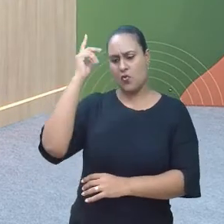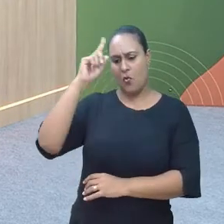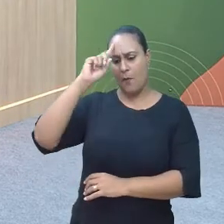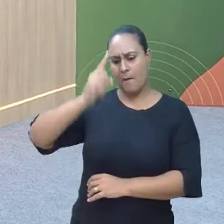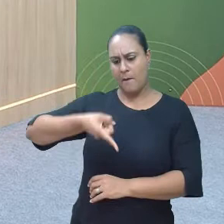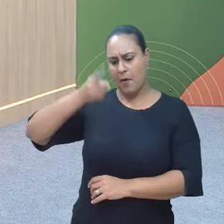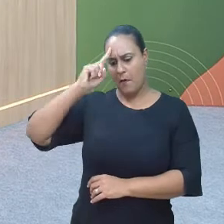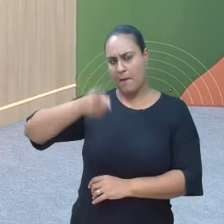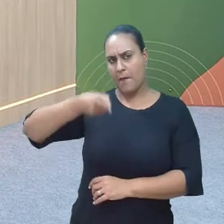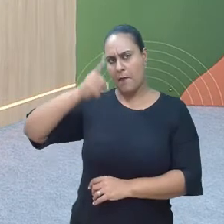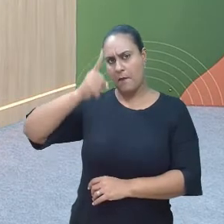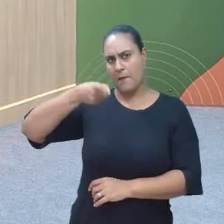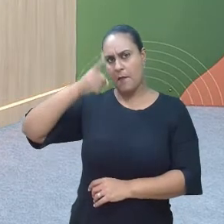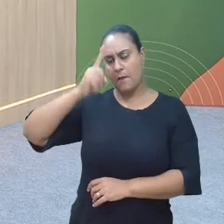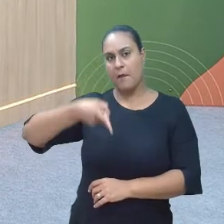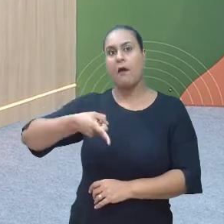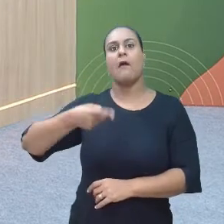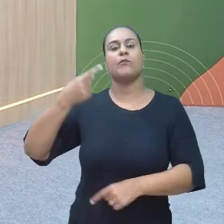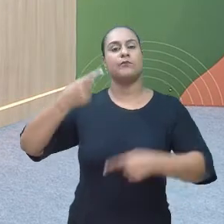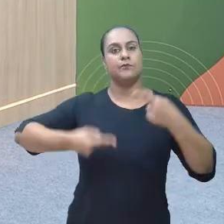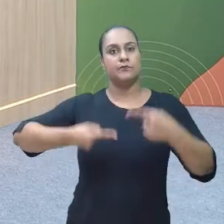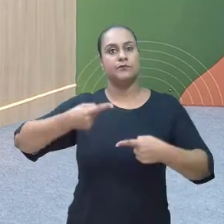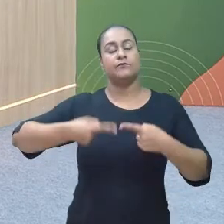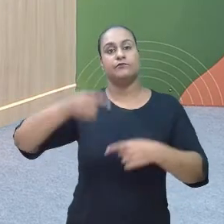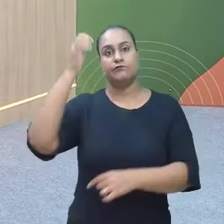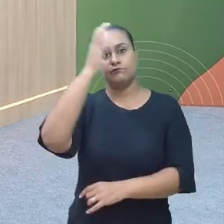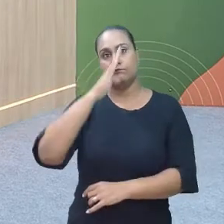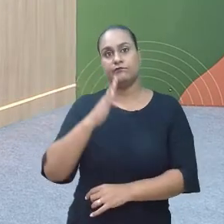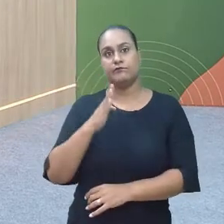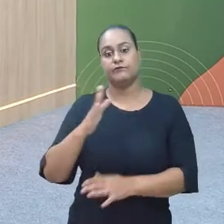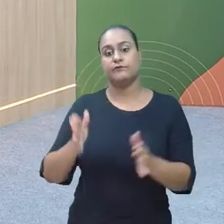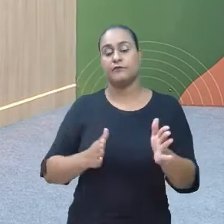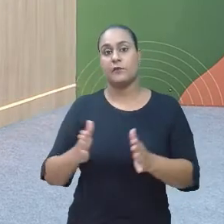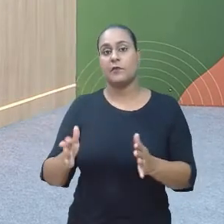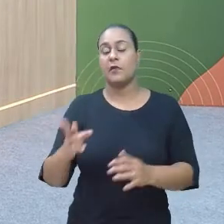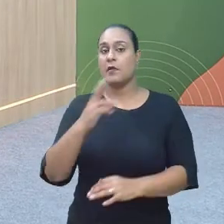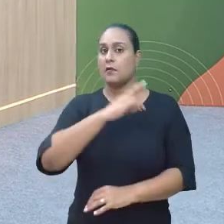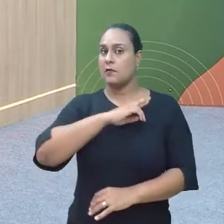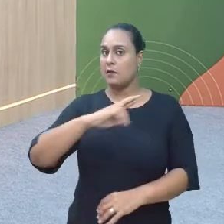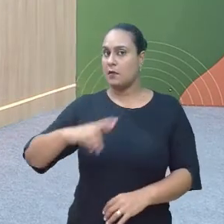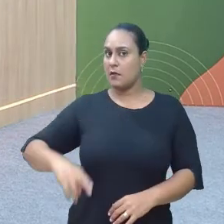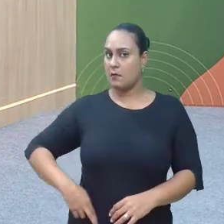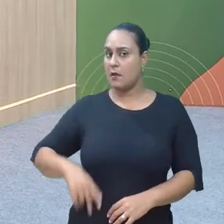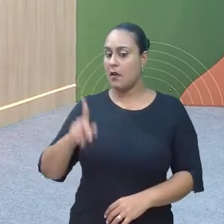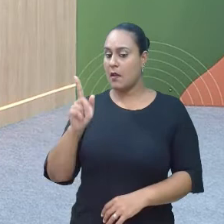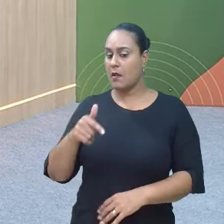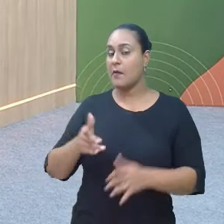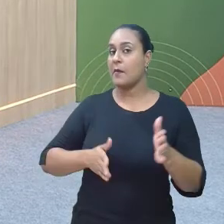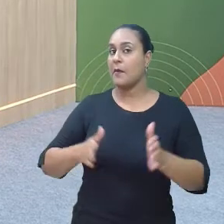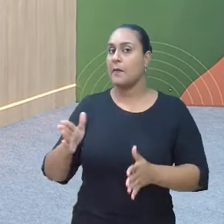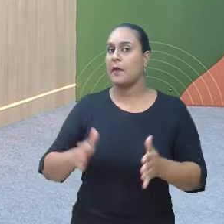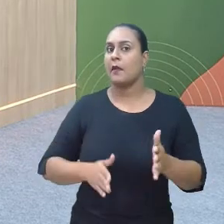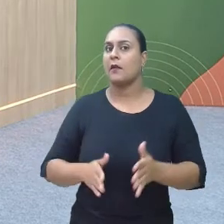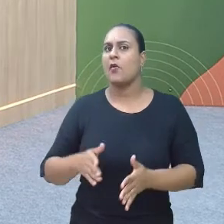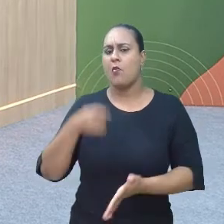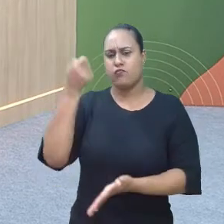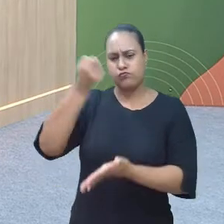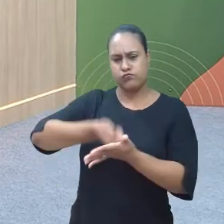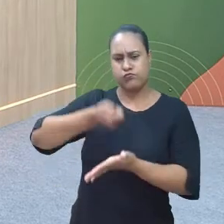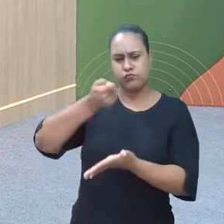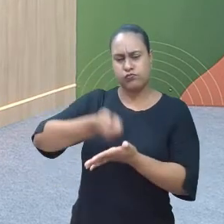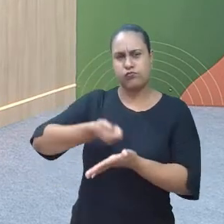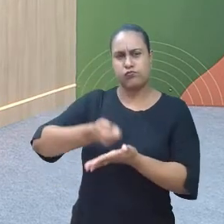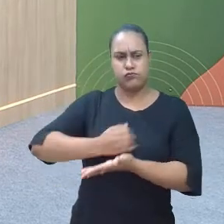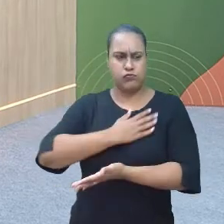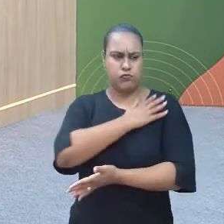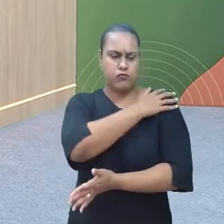no Brasil. Então, os primeiros anos da República, foi um período em que o coronelismo foi homogêneo,